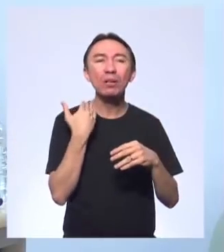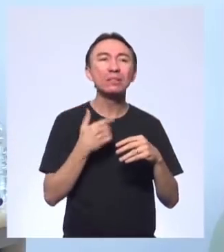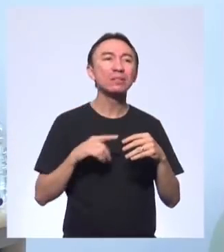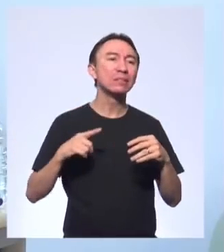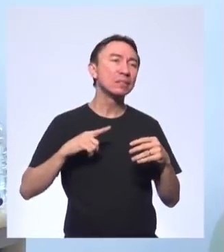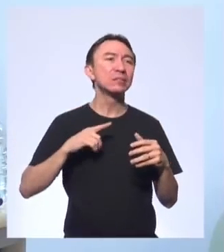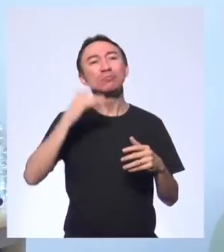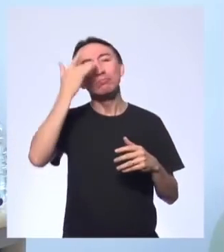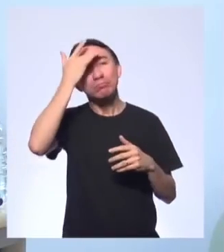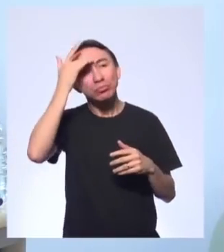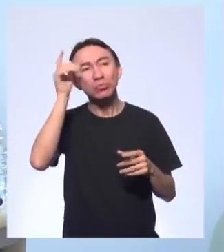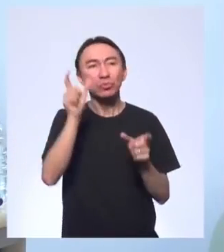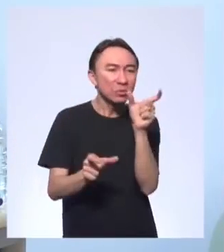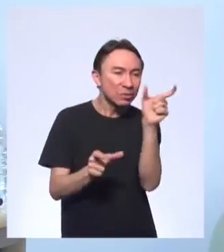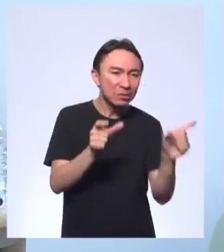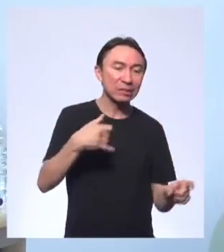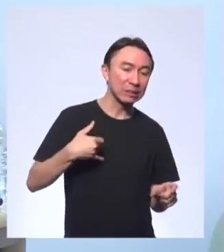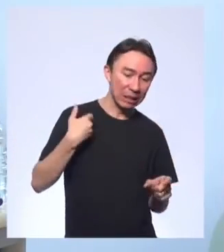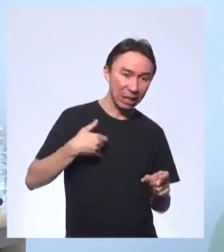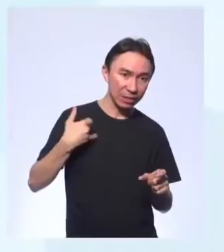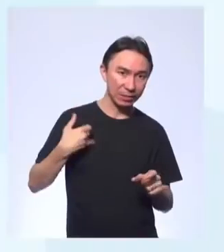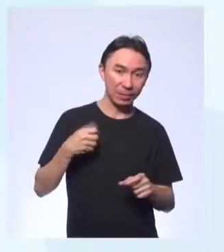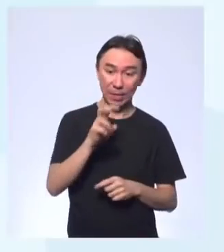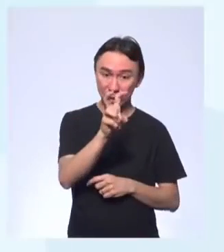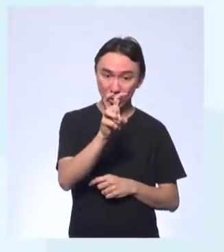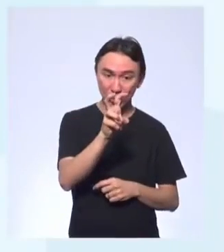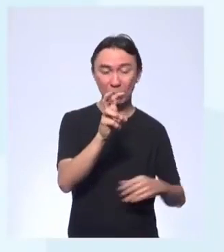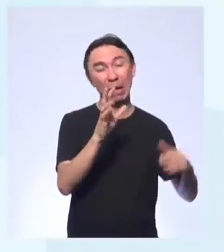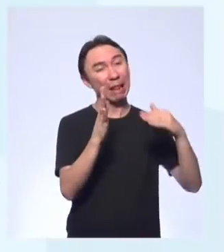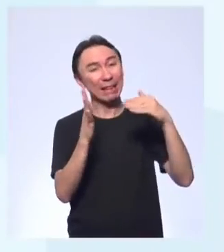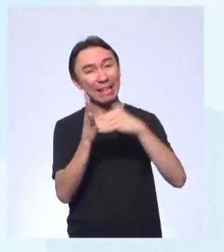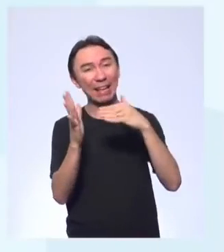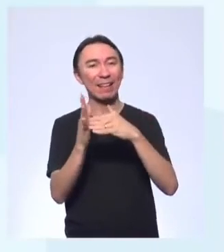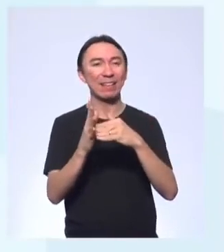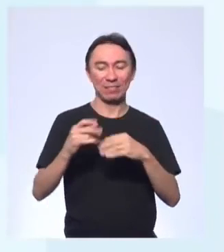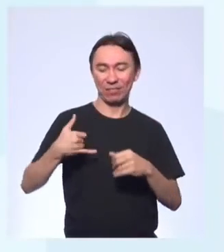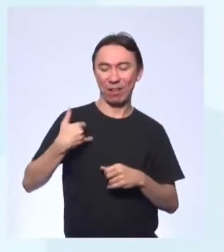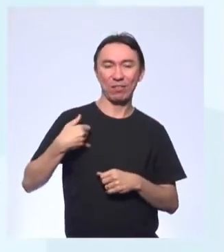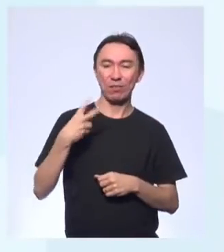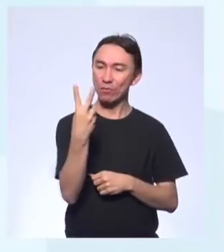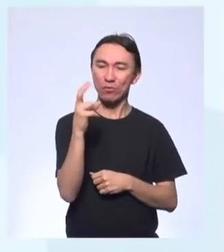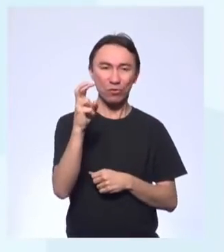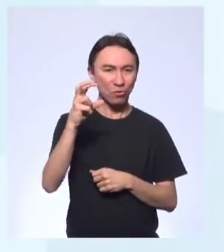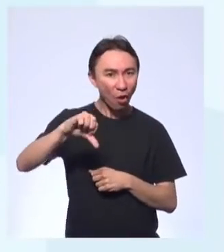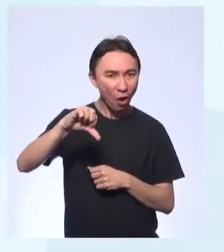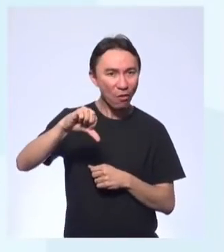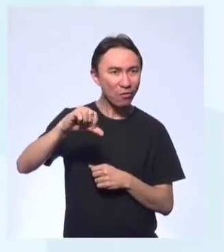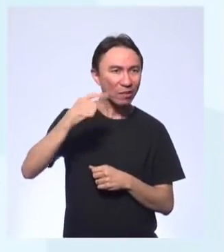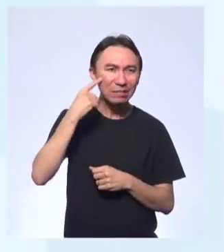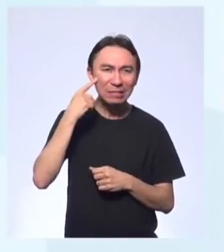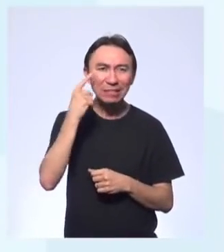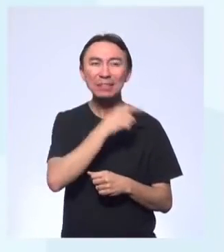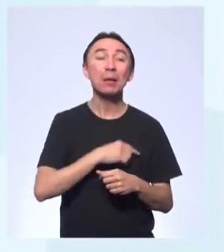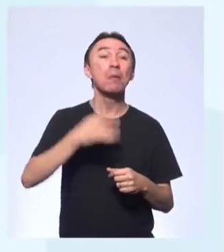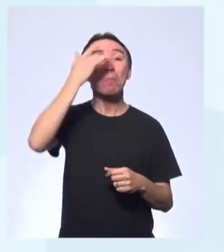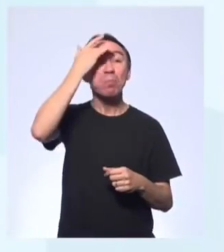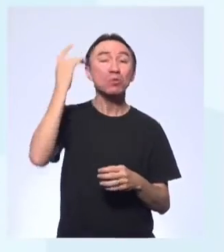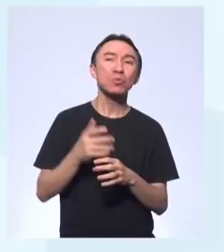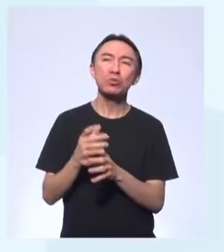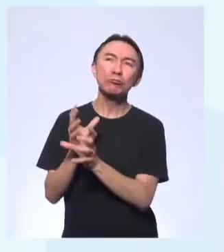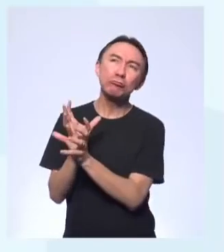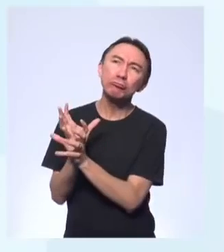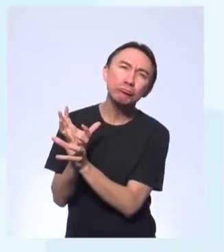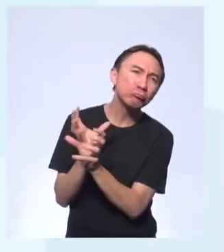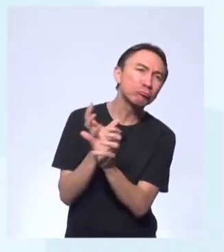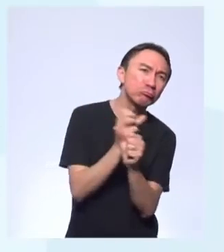que estão entre 5 e 29 anos. E aí, a cada 100 mil habitantes, tá? Então, está